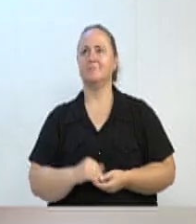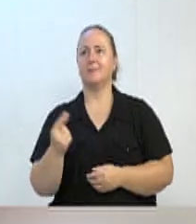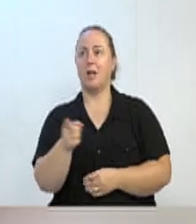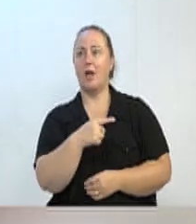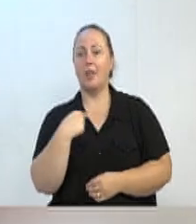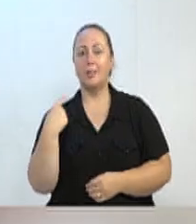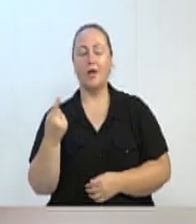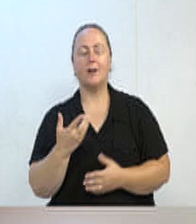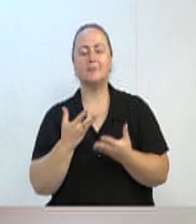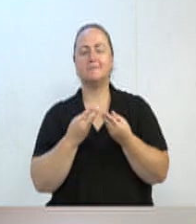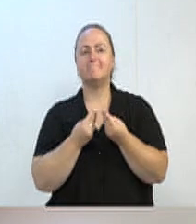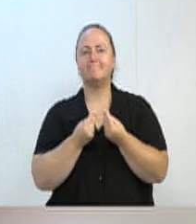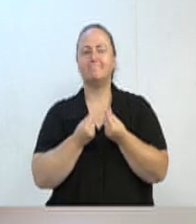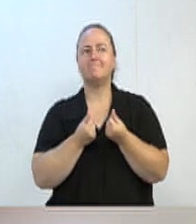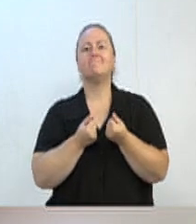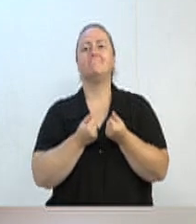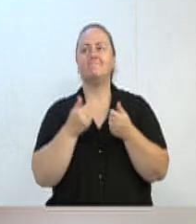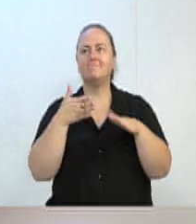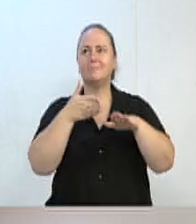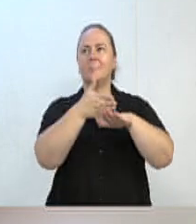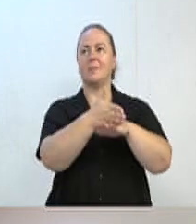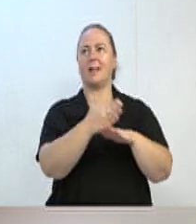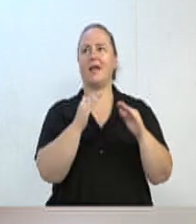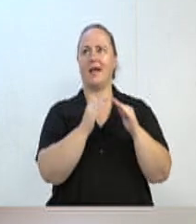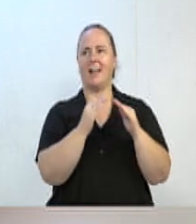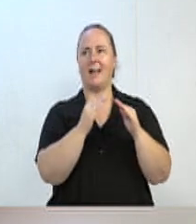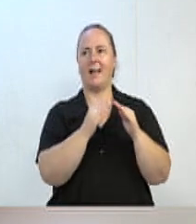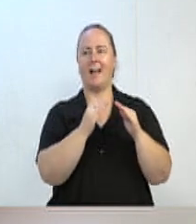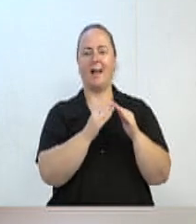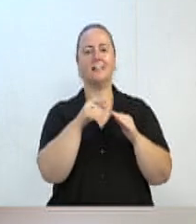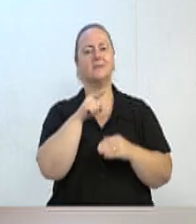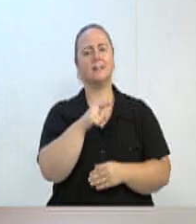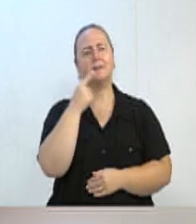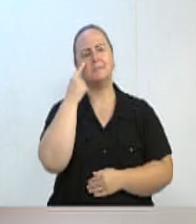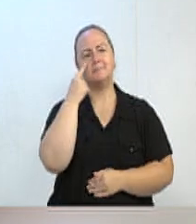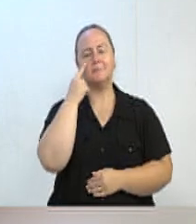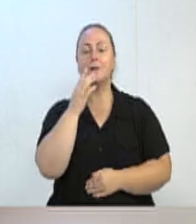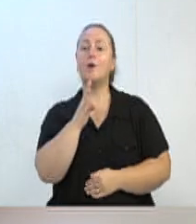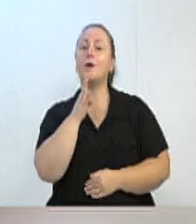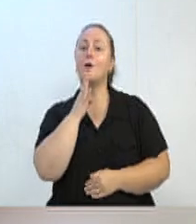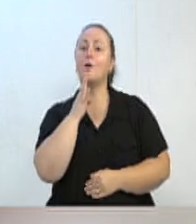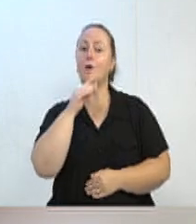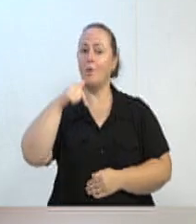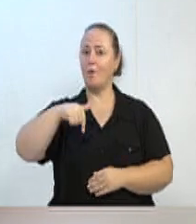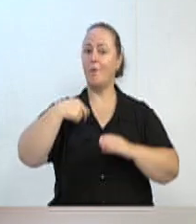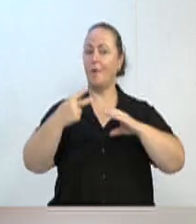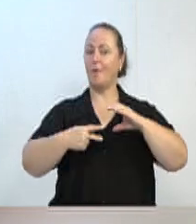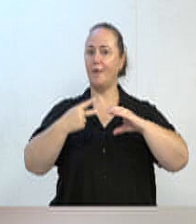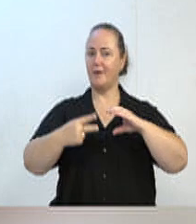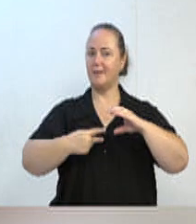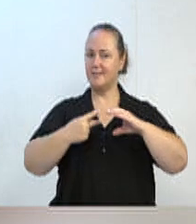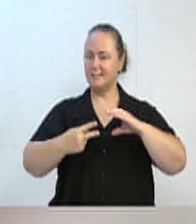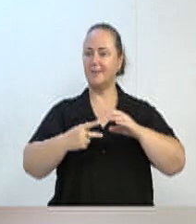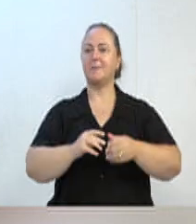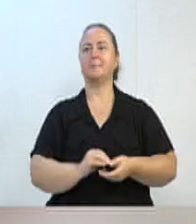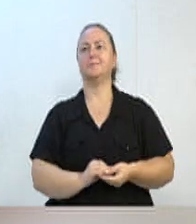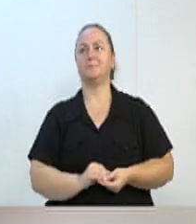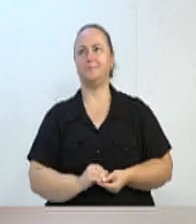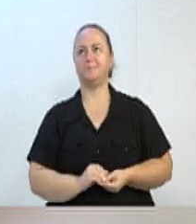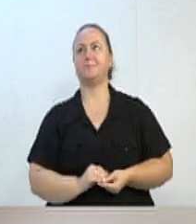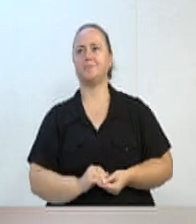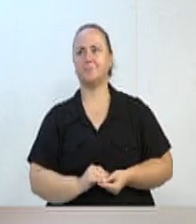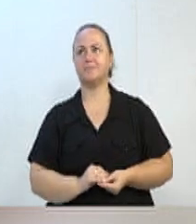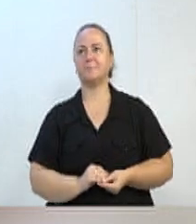e deu muita esperança a gente foi até a casa dela e ela mostrou o interesse de vir conhecer a câmara de vereadores e veio junto